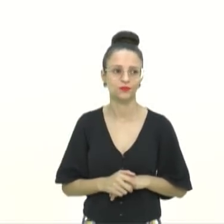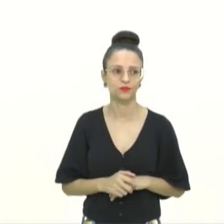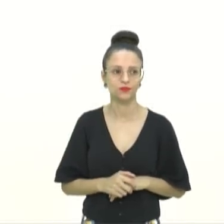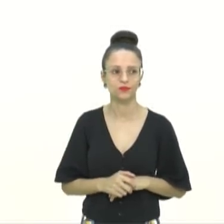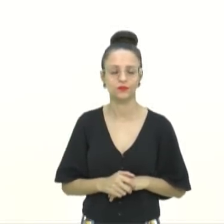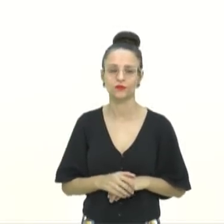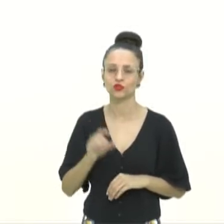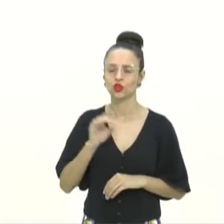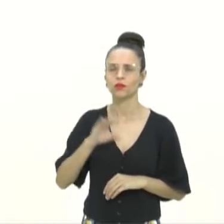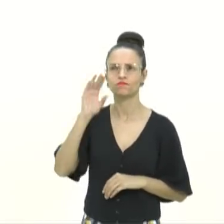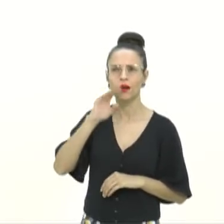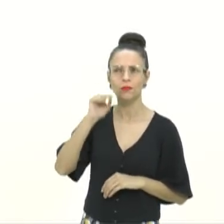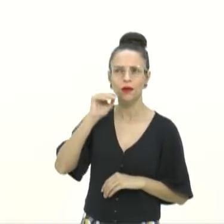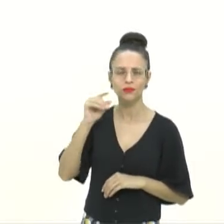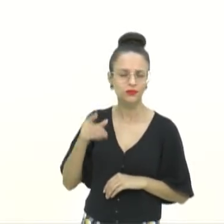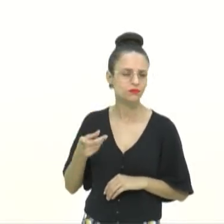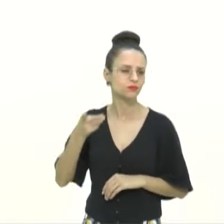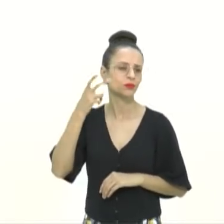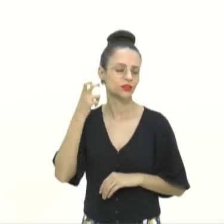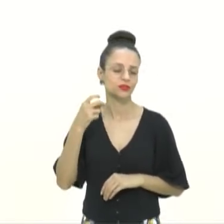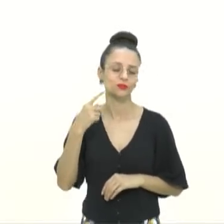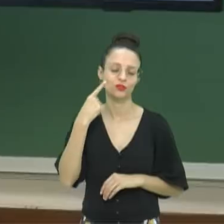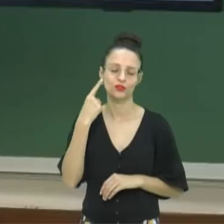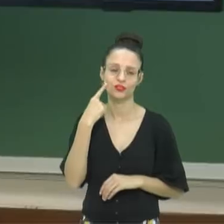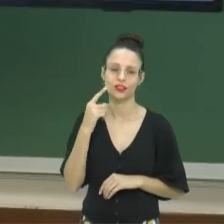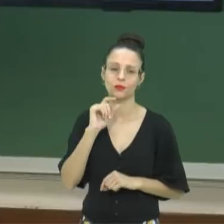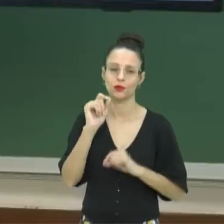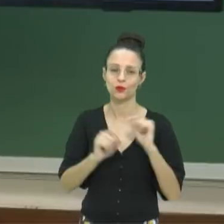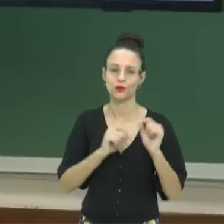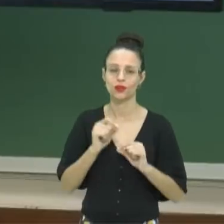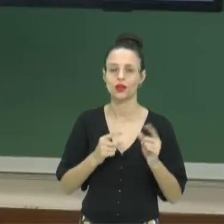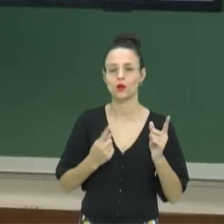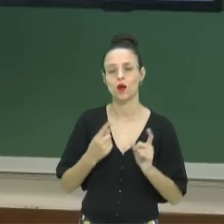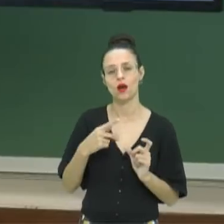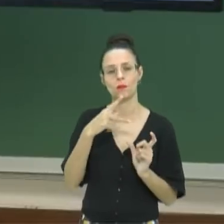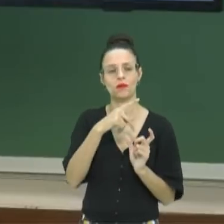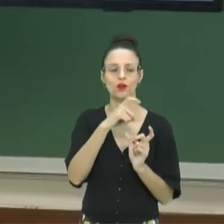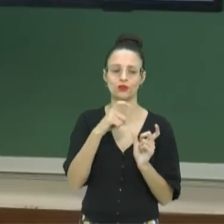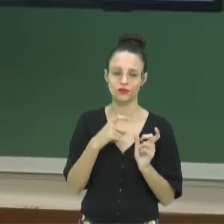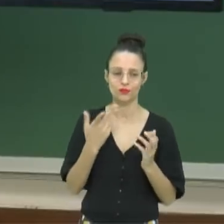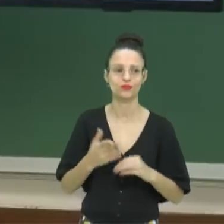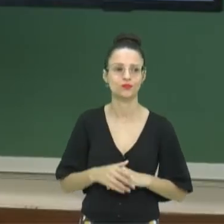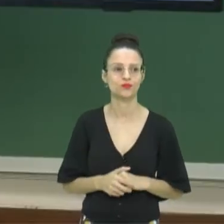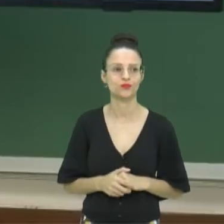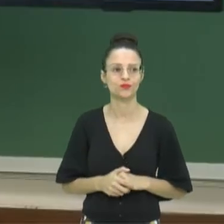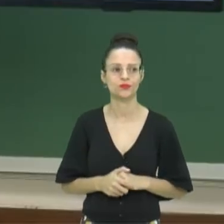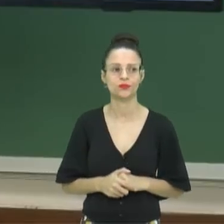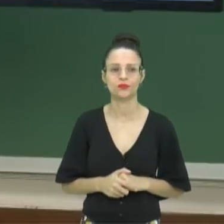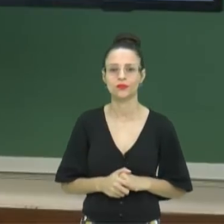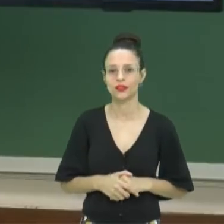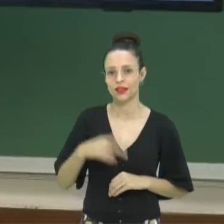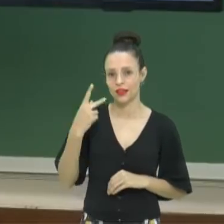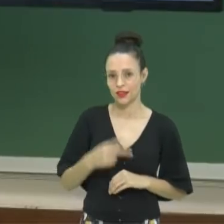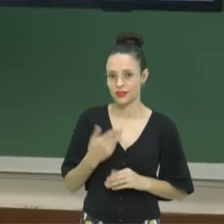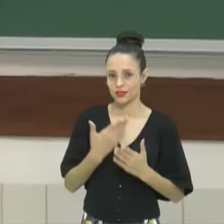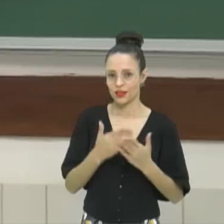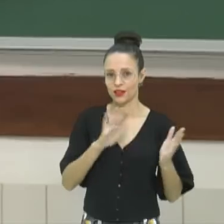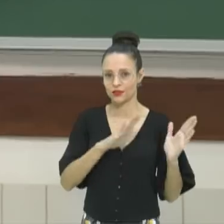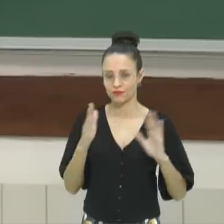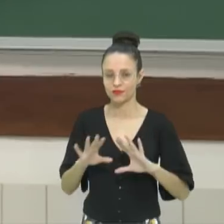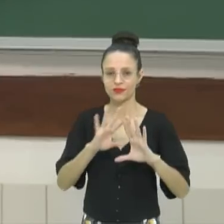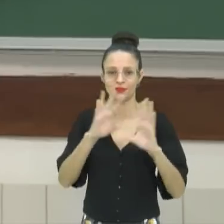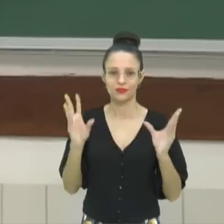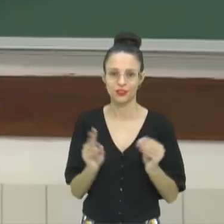Só pronunciar a palavrinha e aí a gente já descobre qual é a classificação que ela tem. Galera, nossa aula de hoje